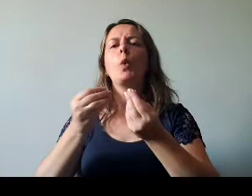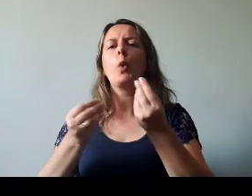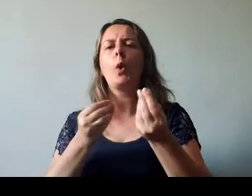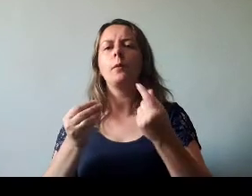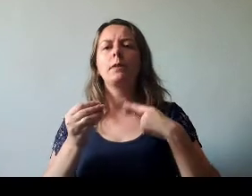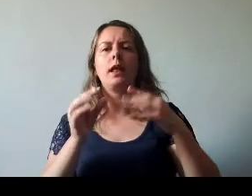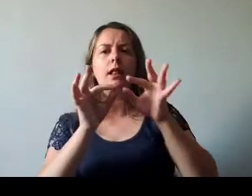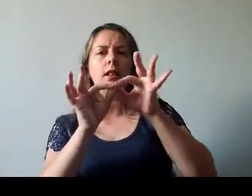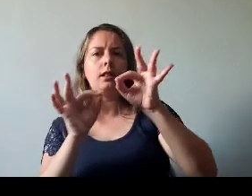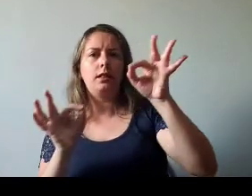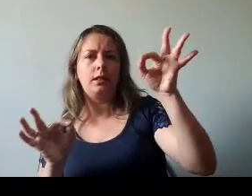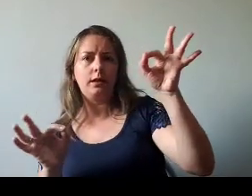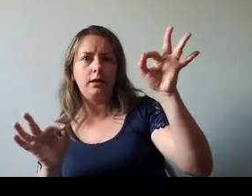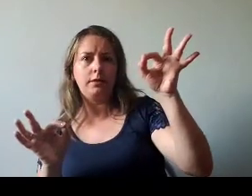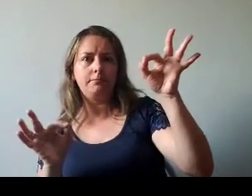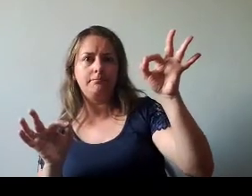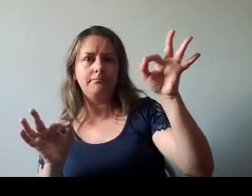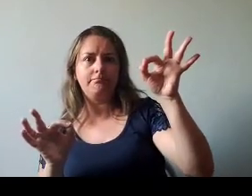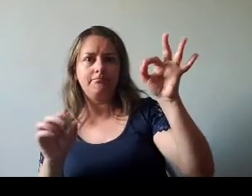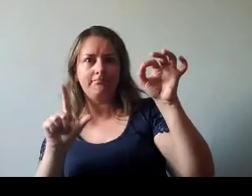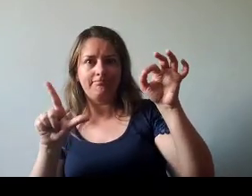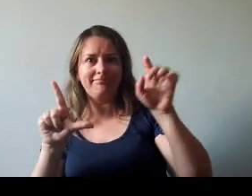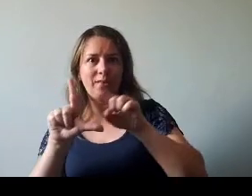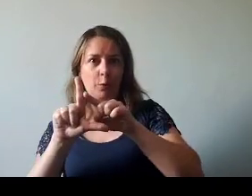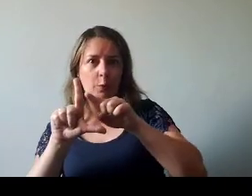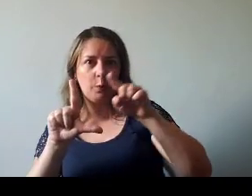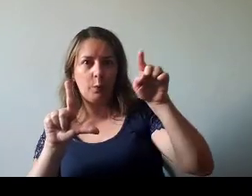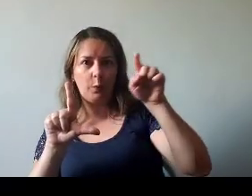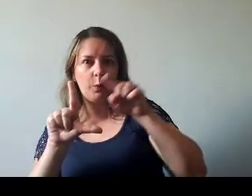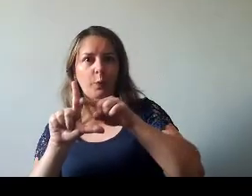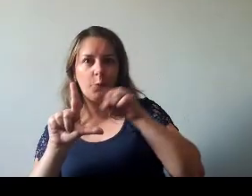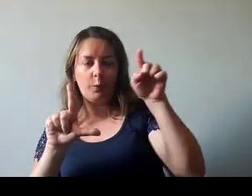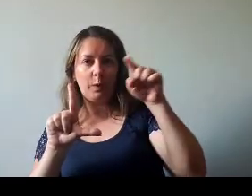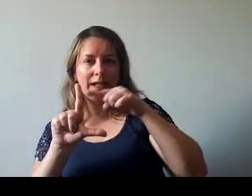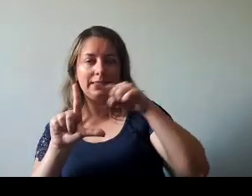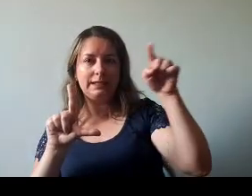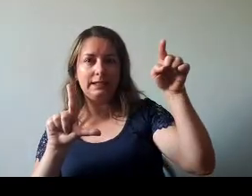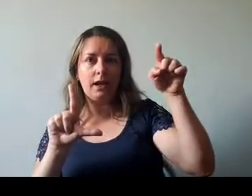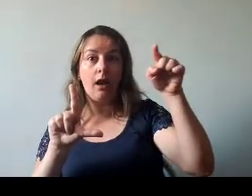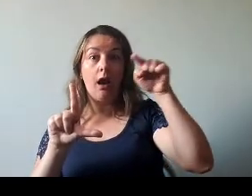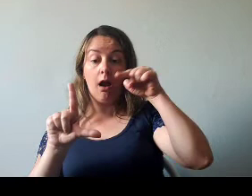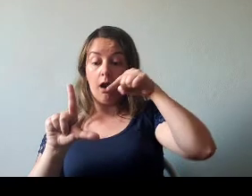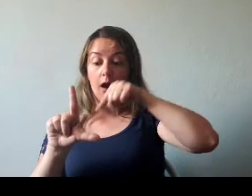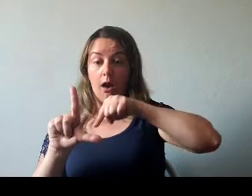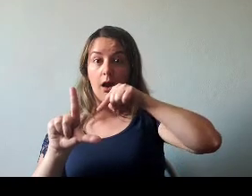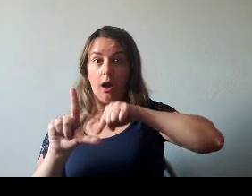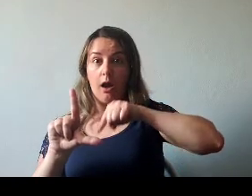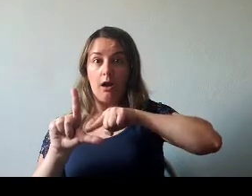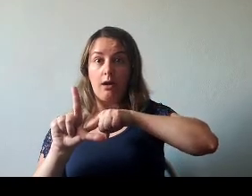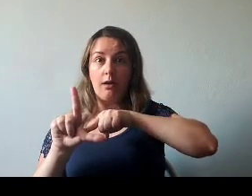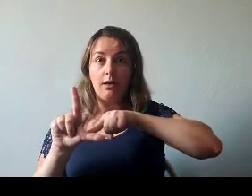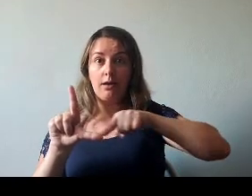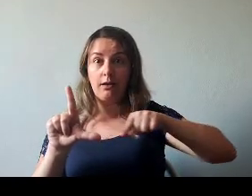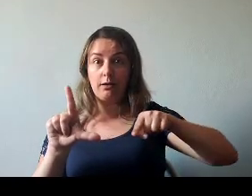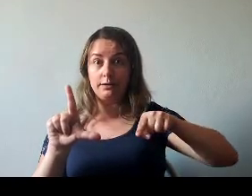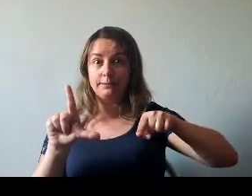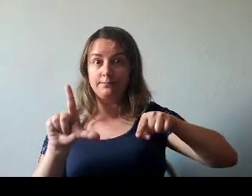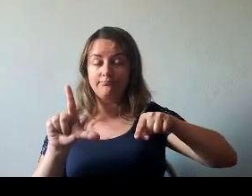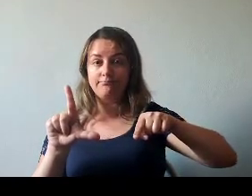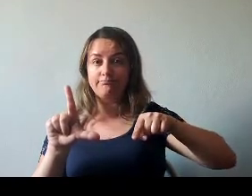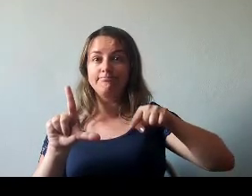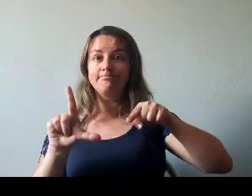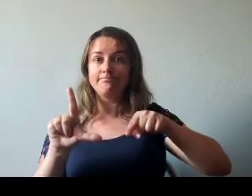do gráfico, que é essa linha do gráfico aqui, e o eixo lá embaixo, é igual